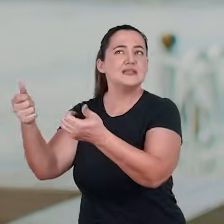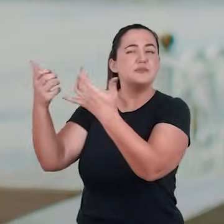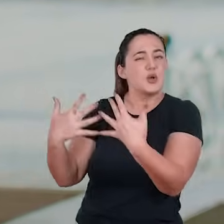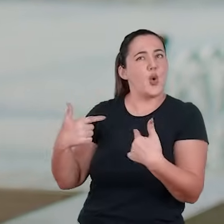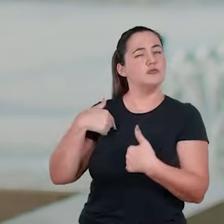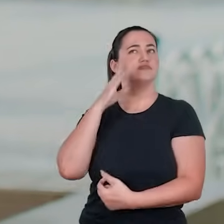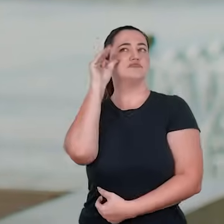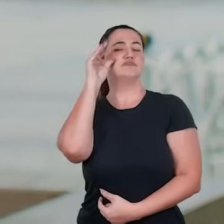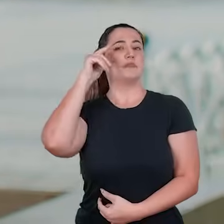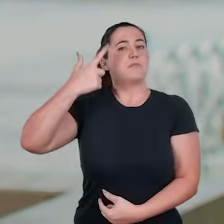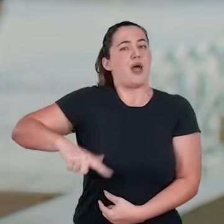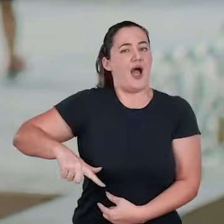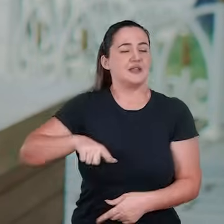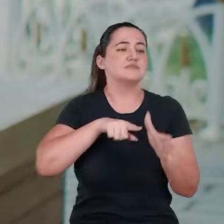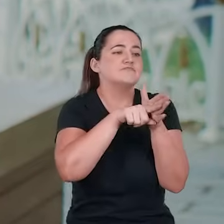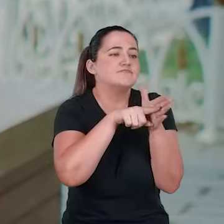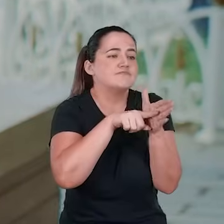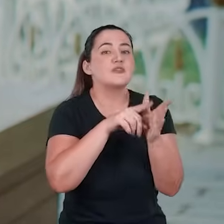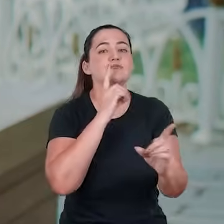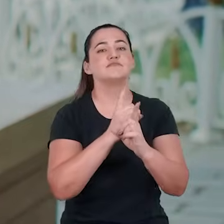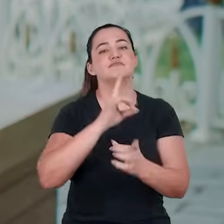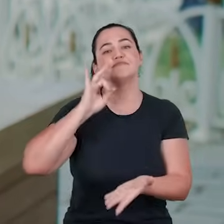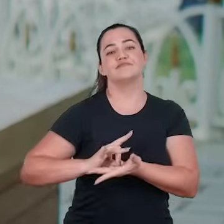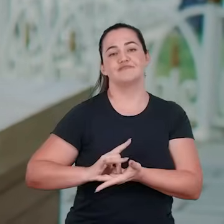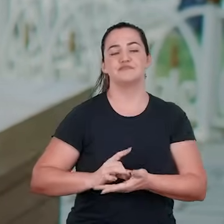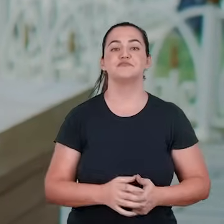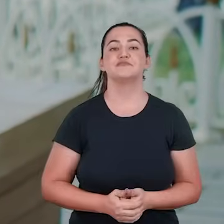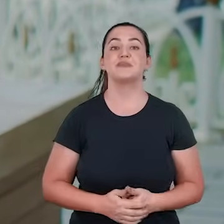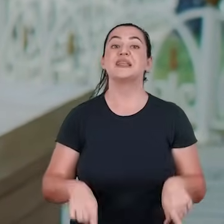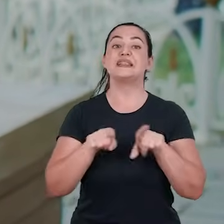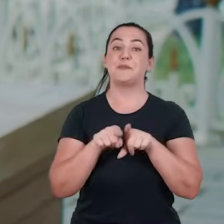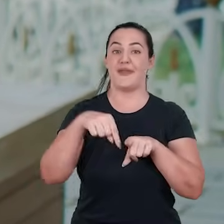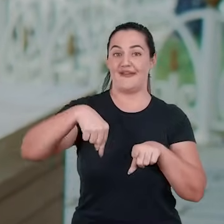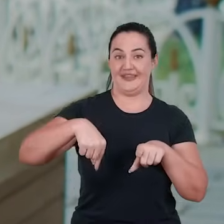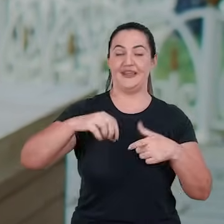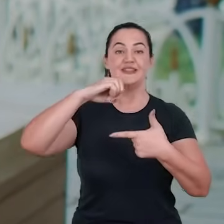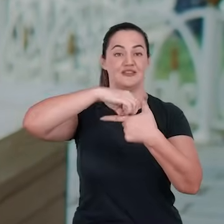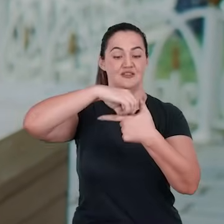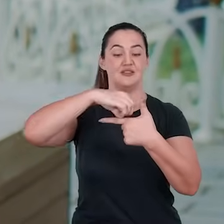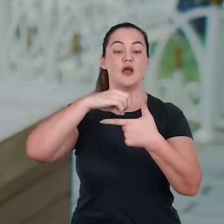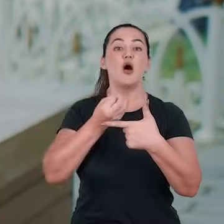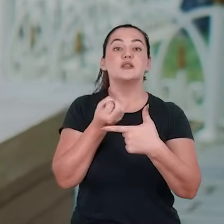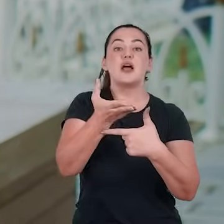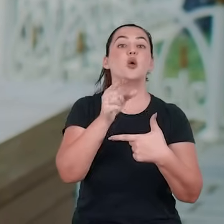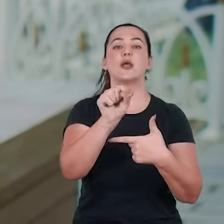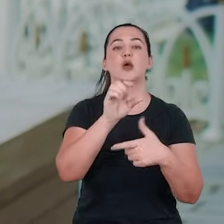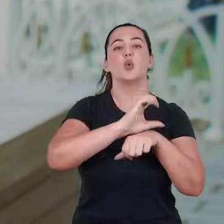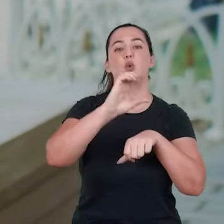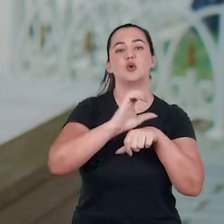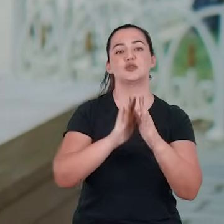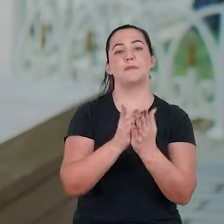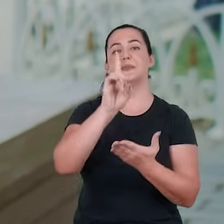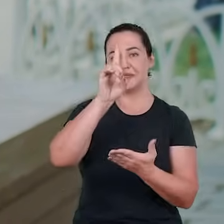participar aprendendo mais ainda da Bíblia através da Escola Bíblica da TV Novo Tempo. E o programa Evidências não poderia ficar de fora dessa